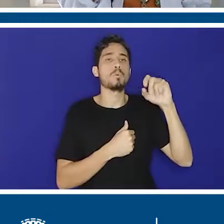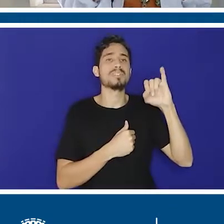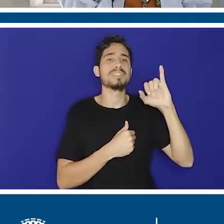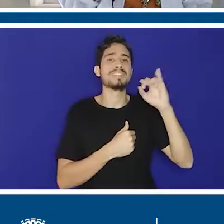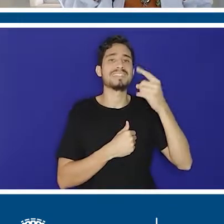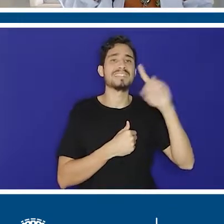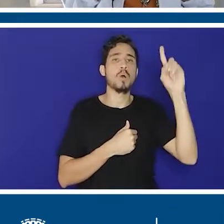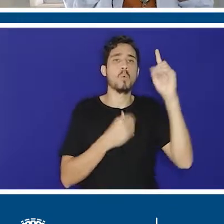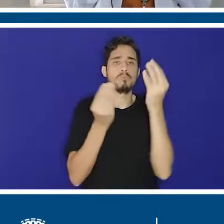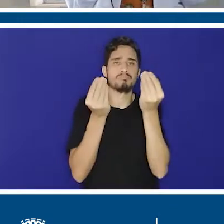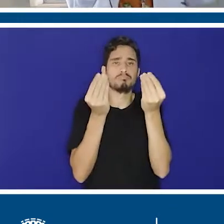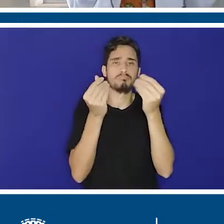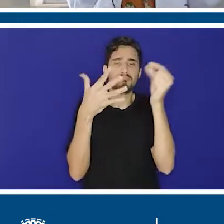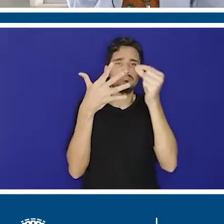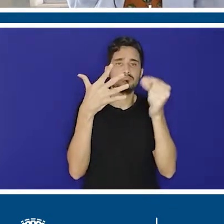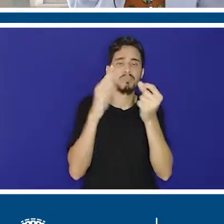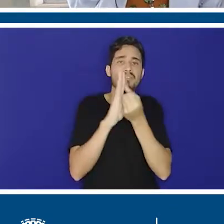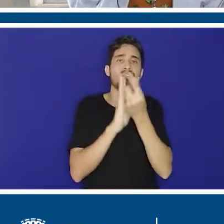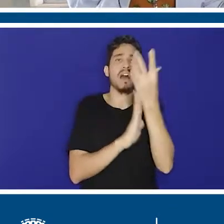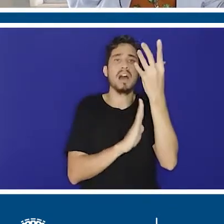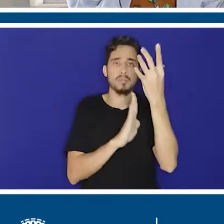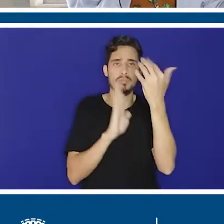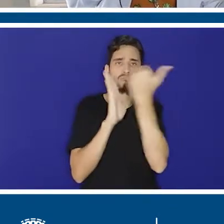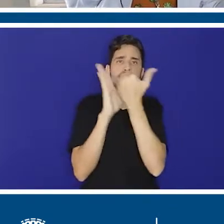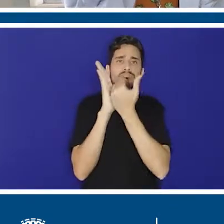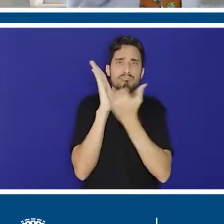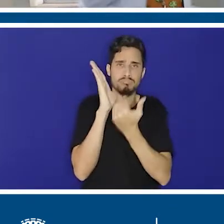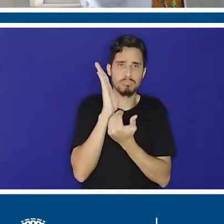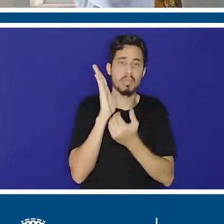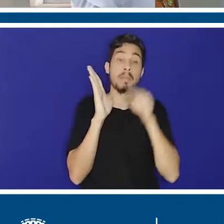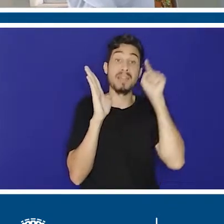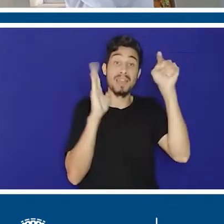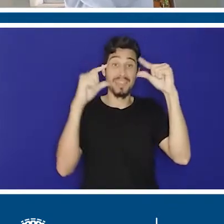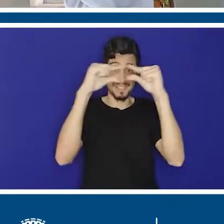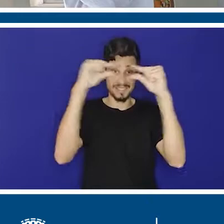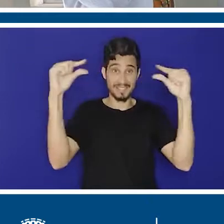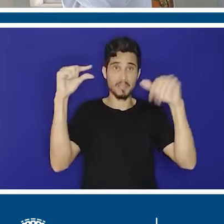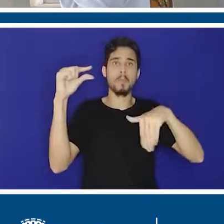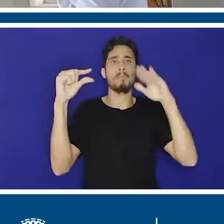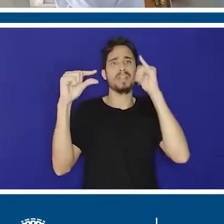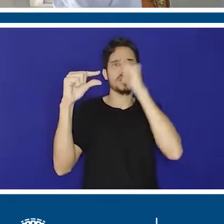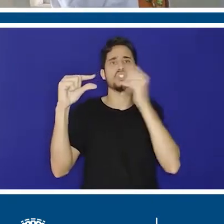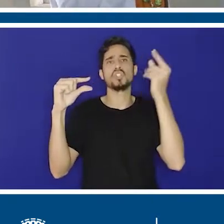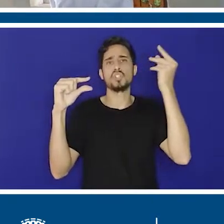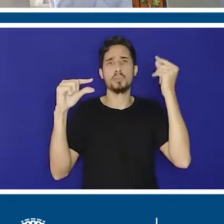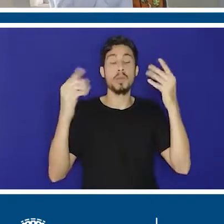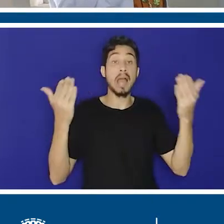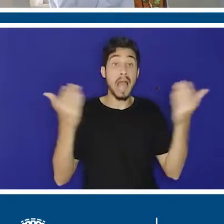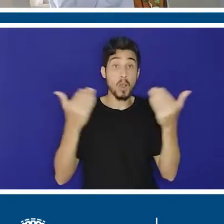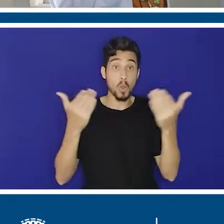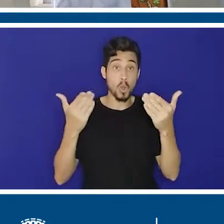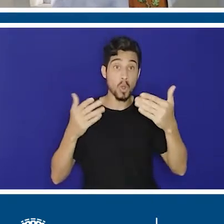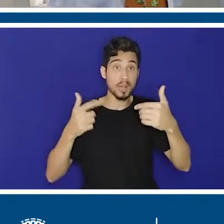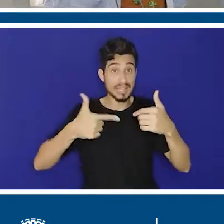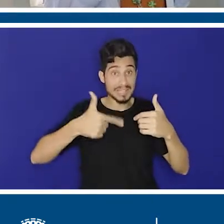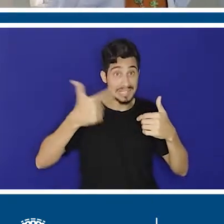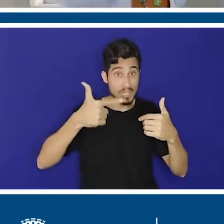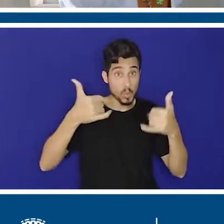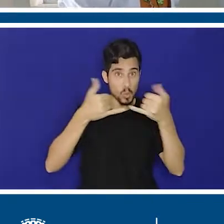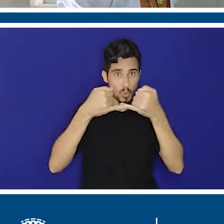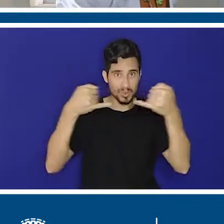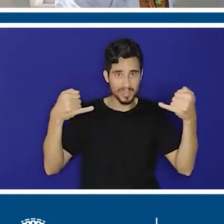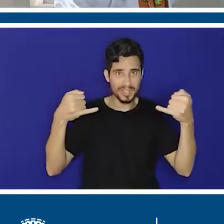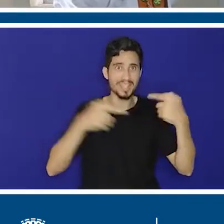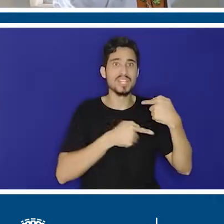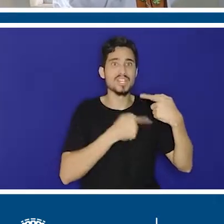daqueles que os primeiros, né? Os antecessores. Aí a gente já tem ali o da segunda geração,